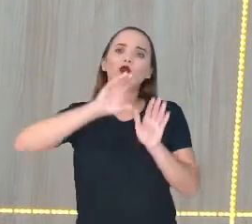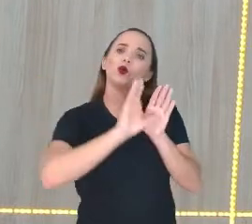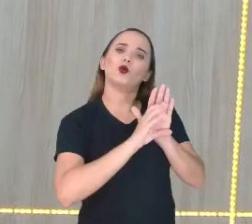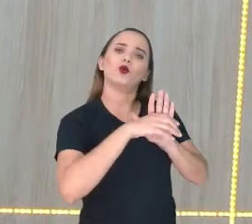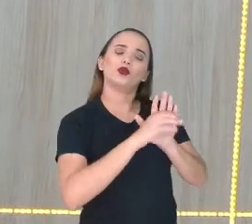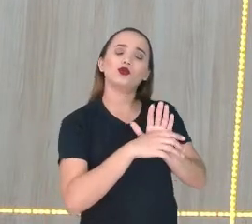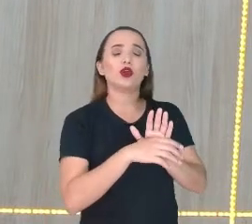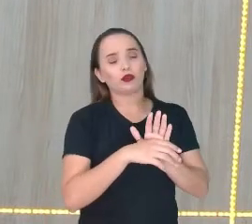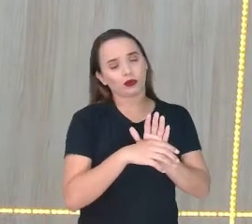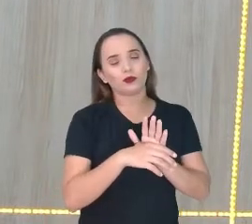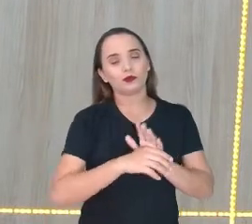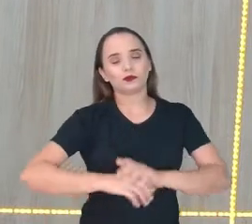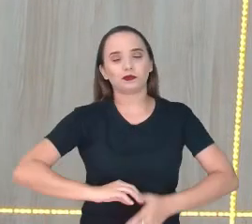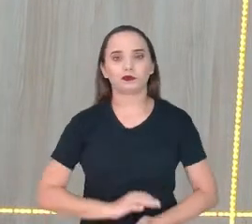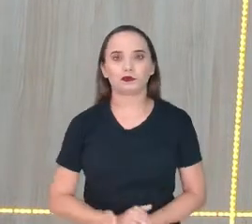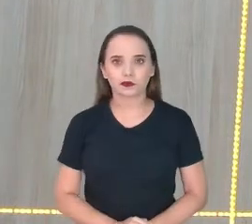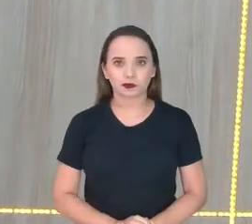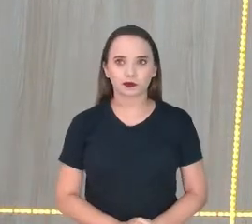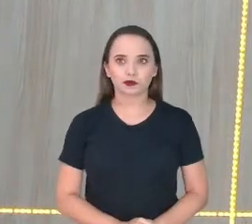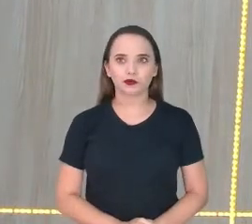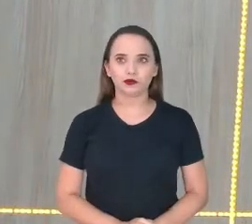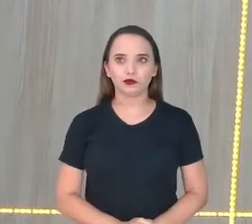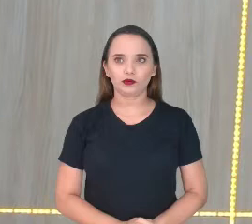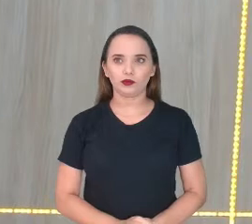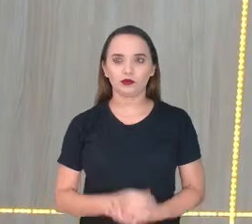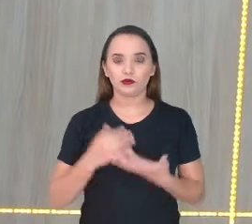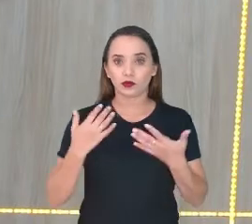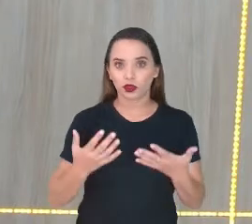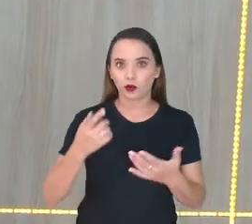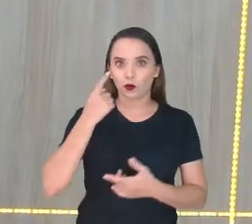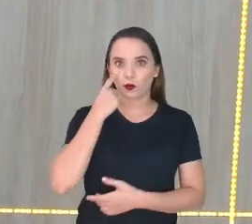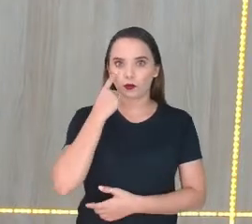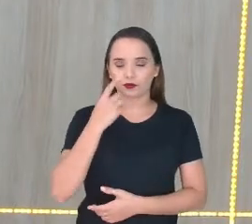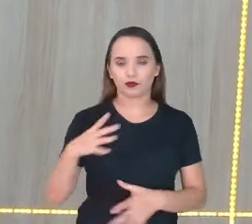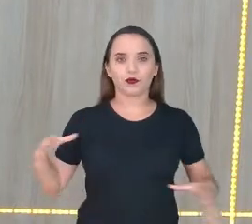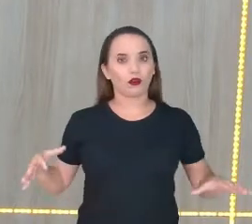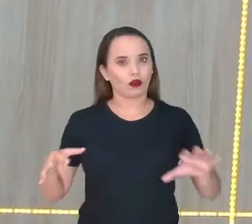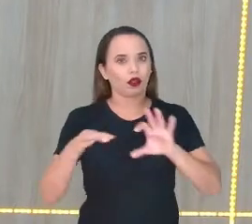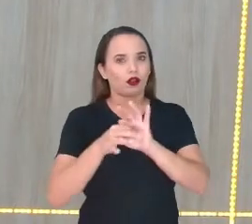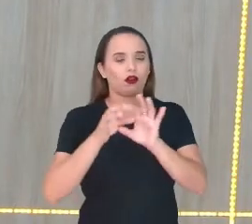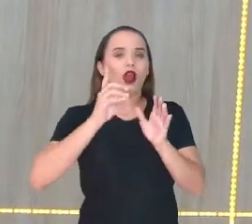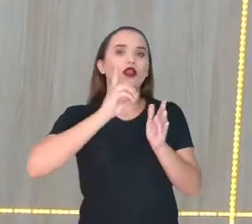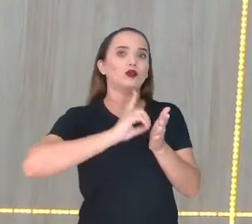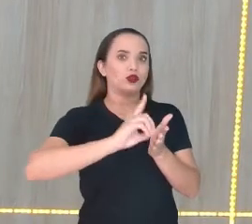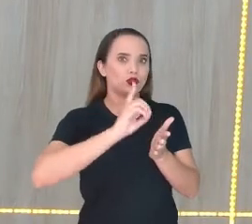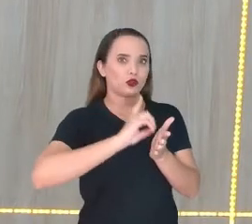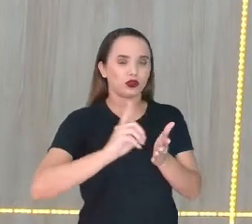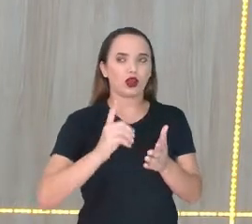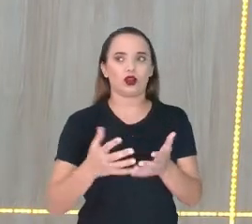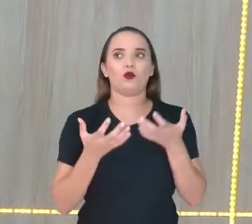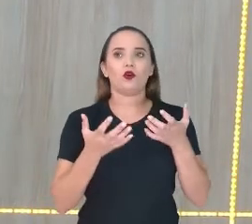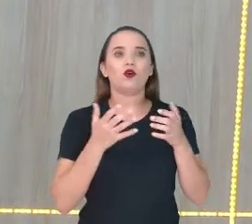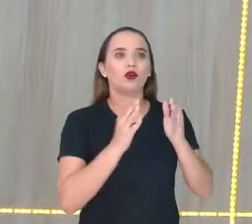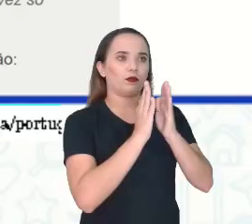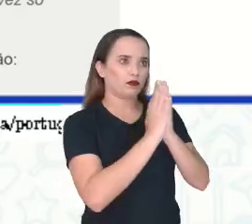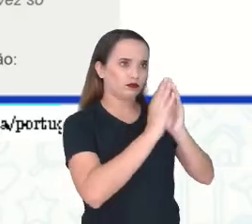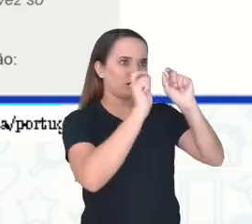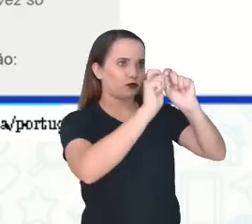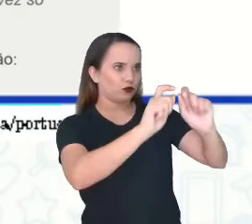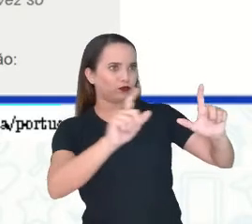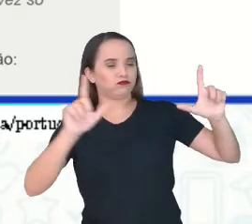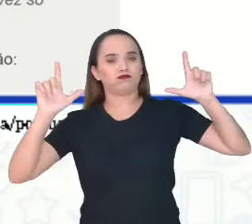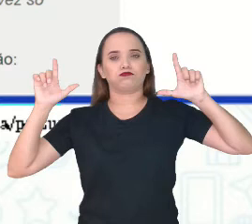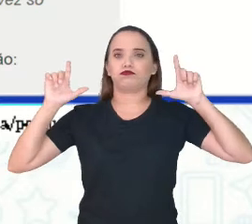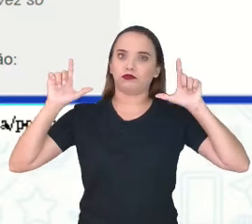dos conceitos, tá? Então, vamos lá. Aqui eu vou pedir para a gente colocar em tela cheia, se